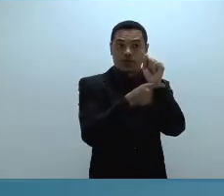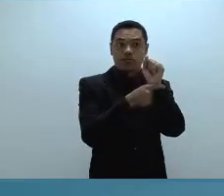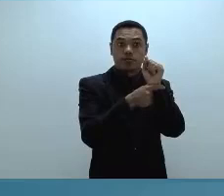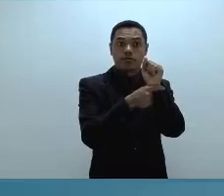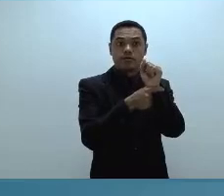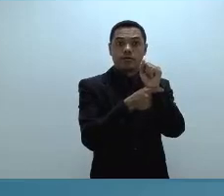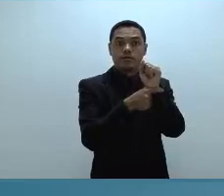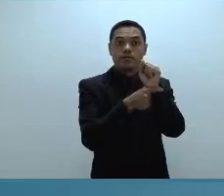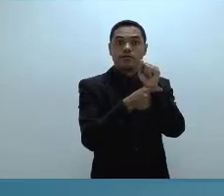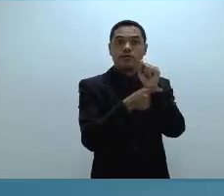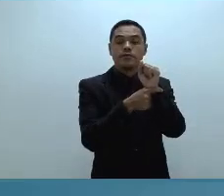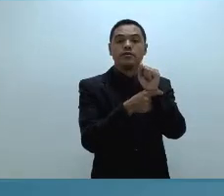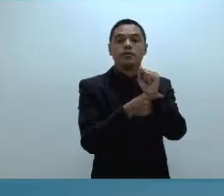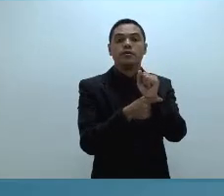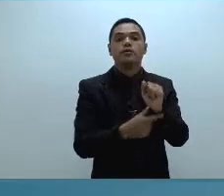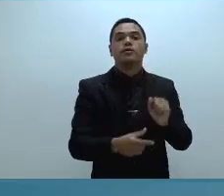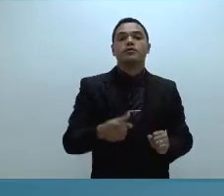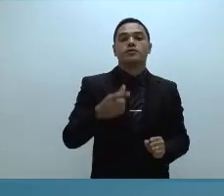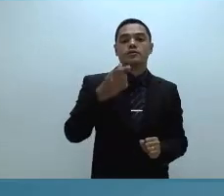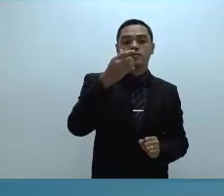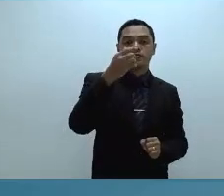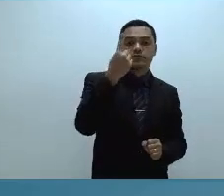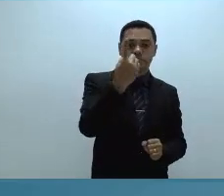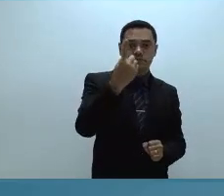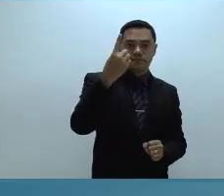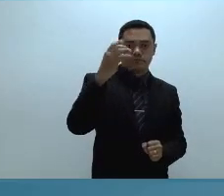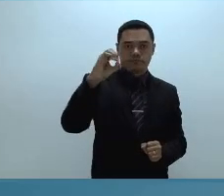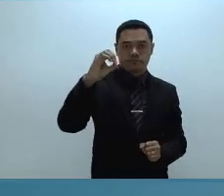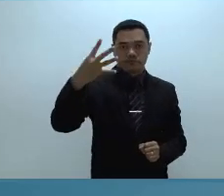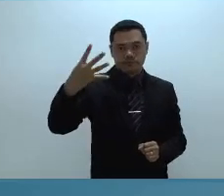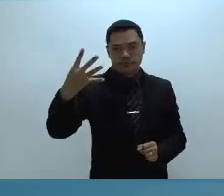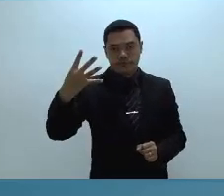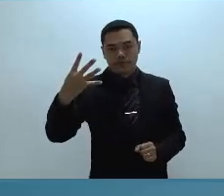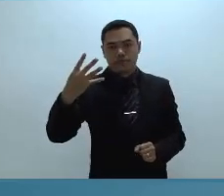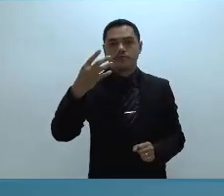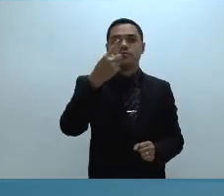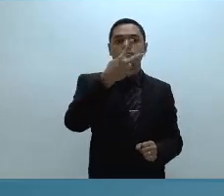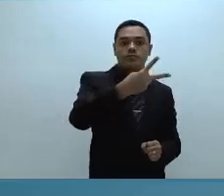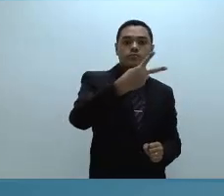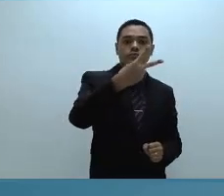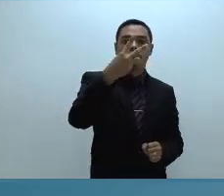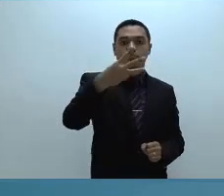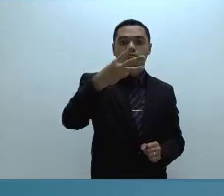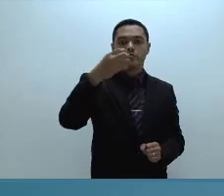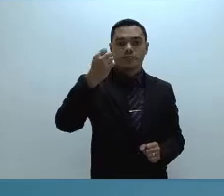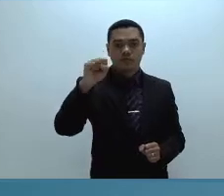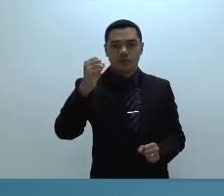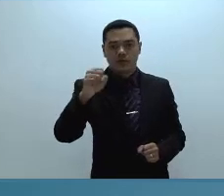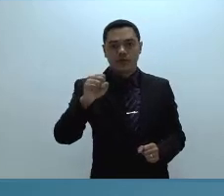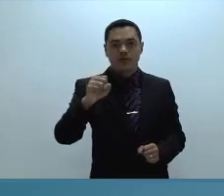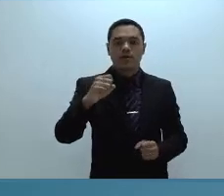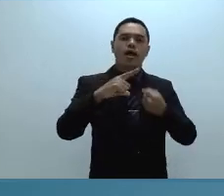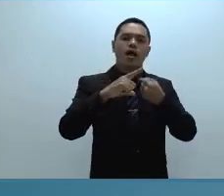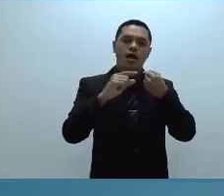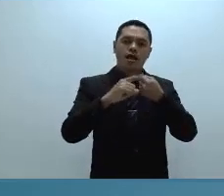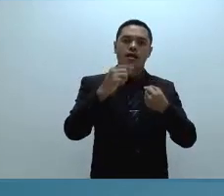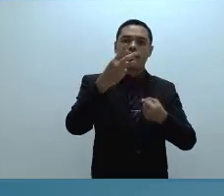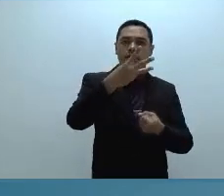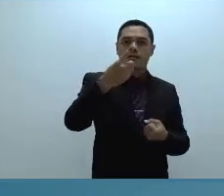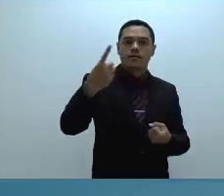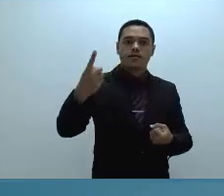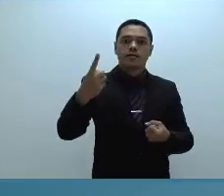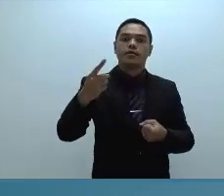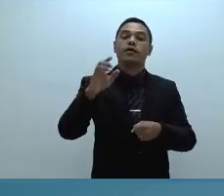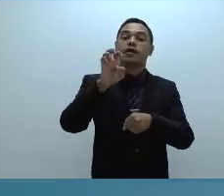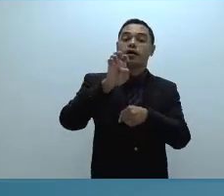no Acordo 104-238, com fundamento exclusivamente no artigo 31 da Constituição